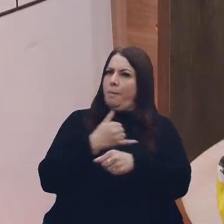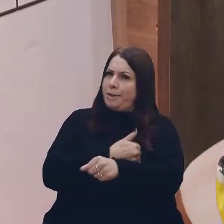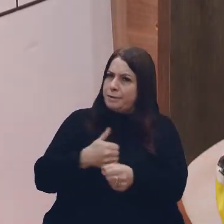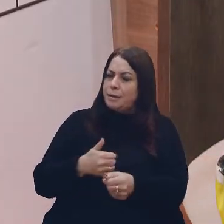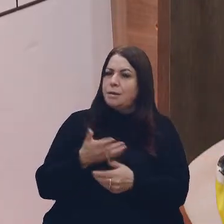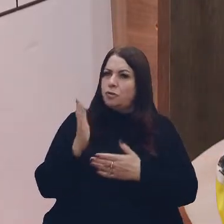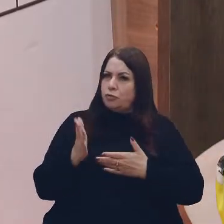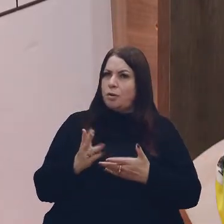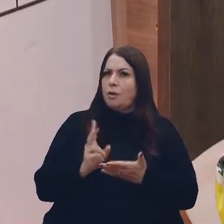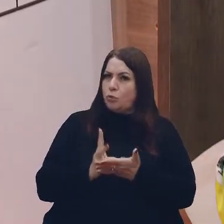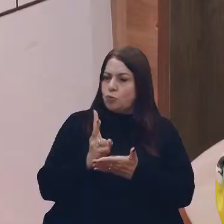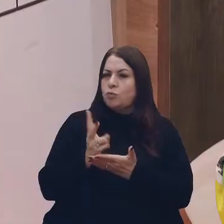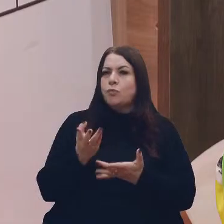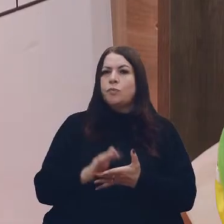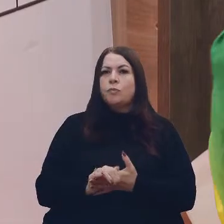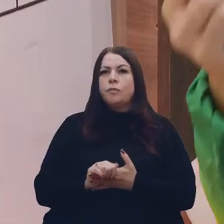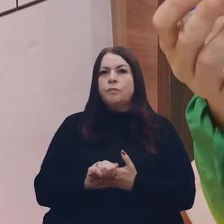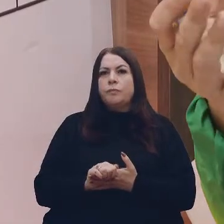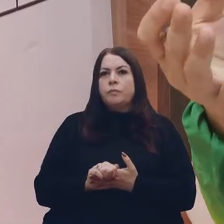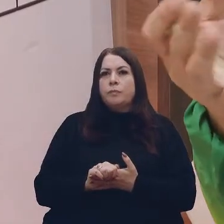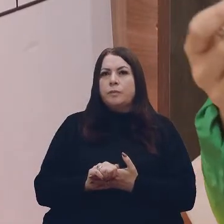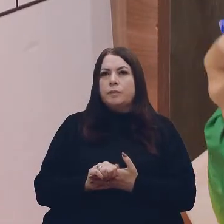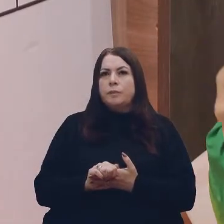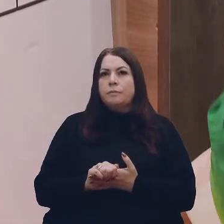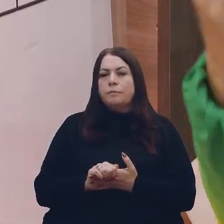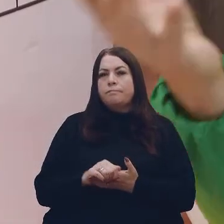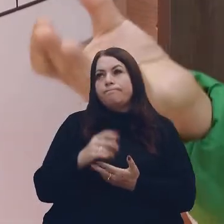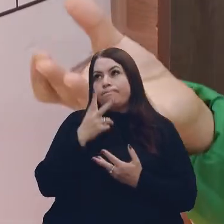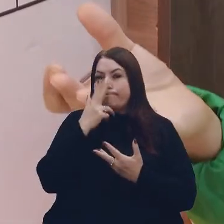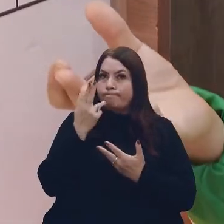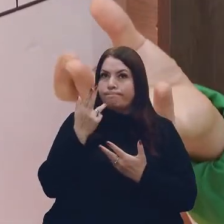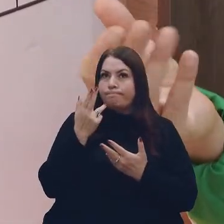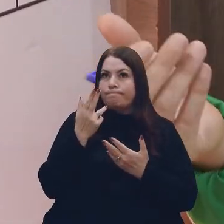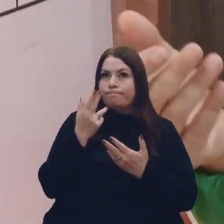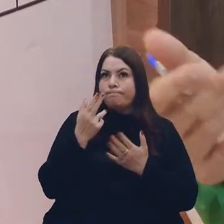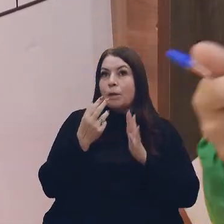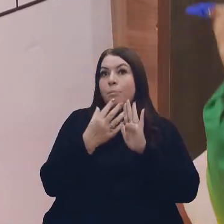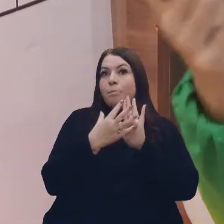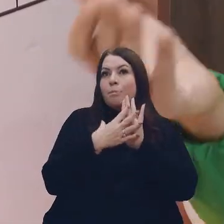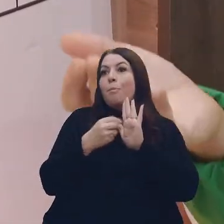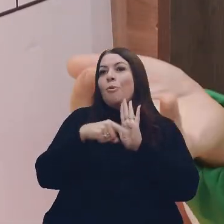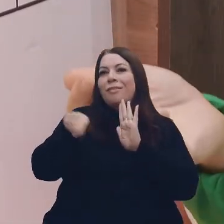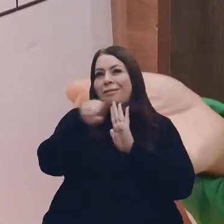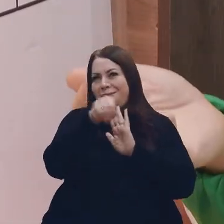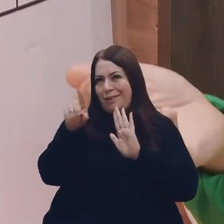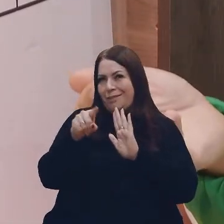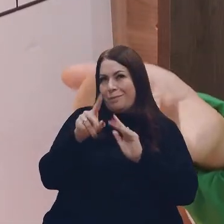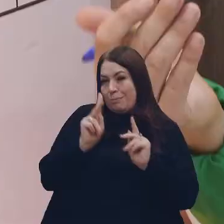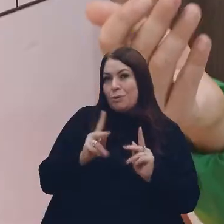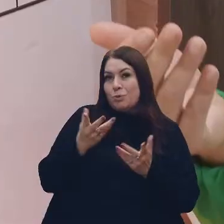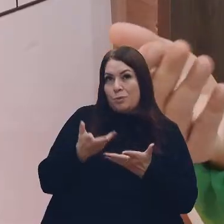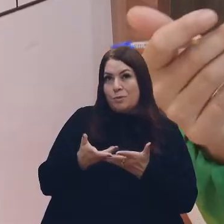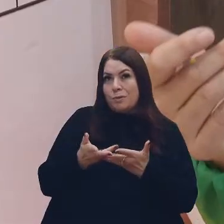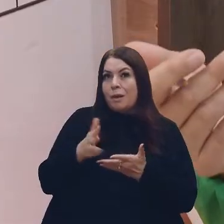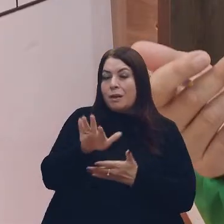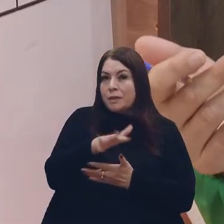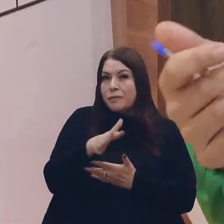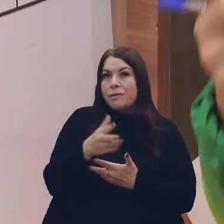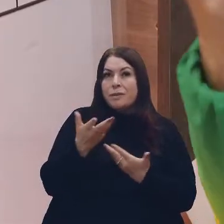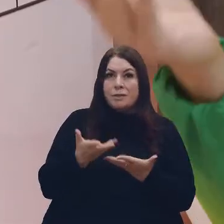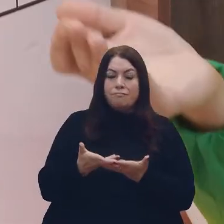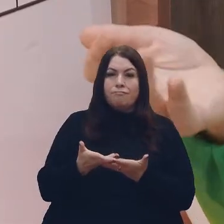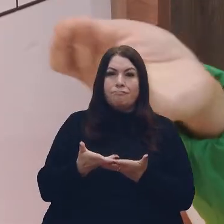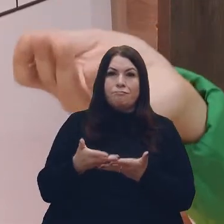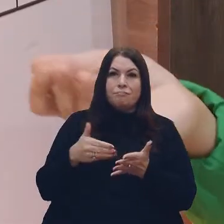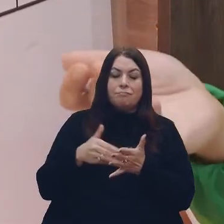continuo passando, que sirvam assim de lição, né, para muitas pessoas. Muitas vezes